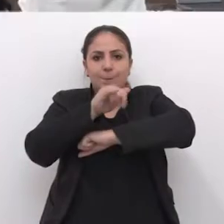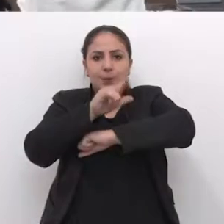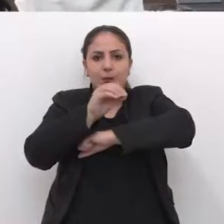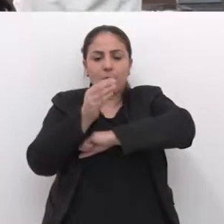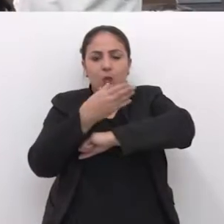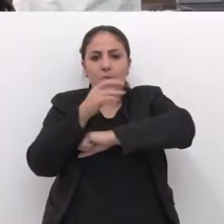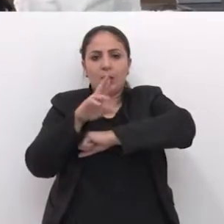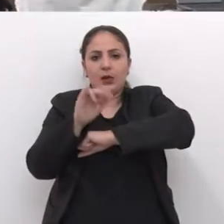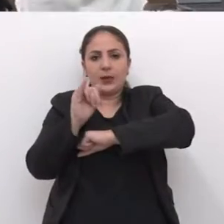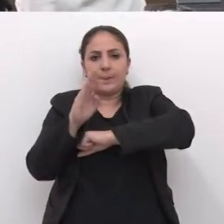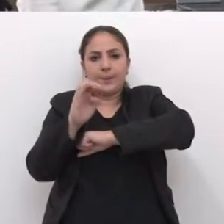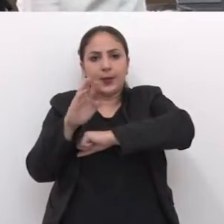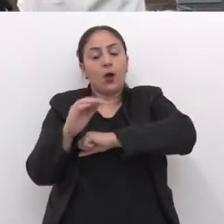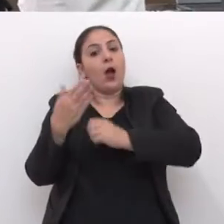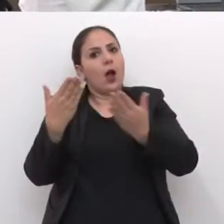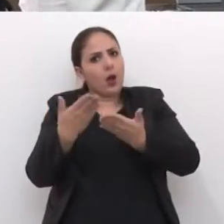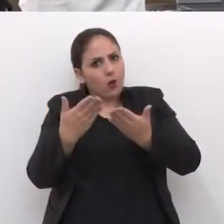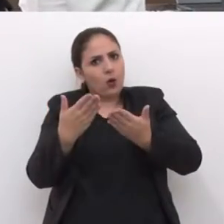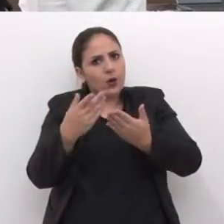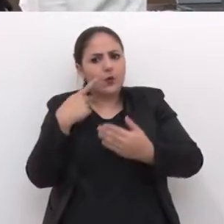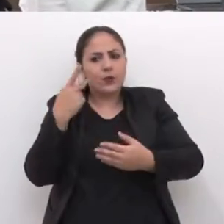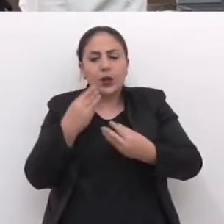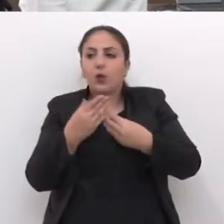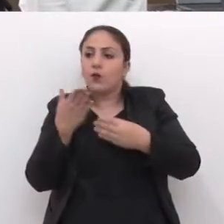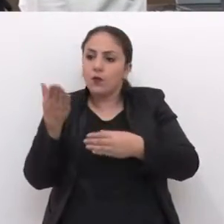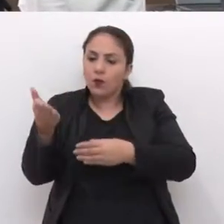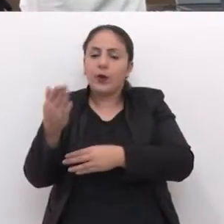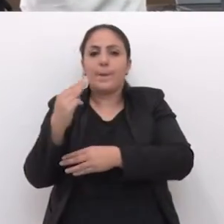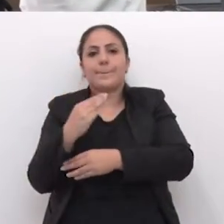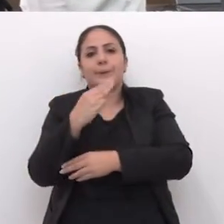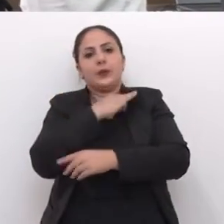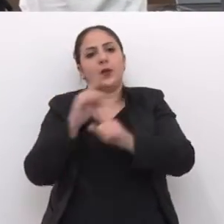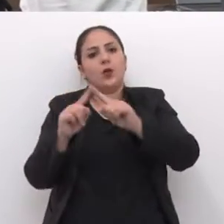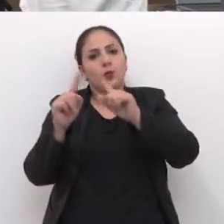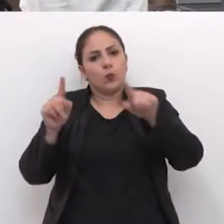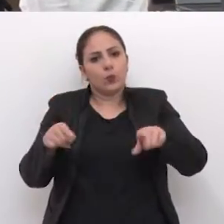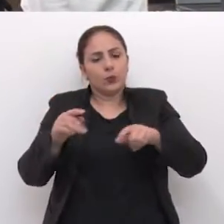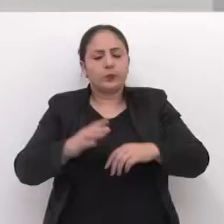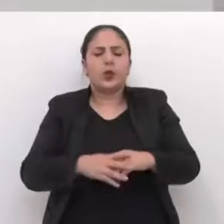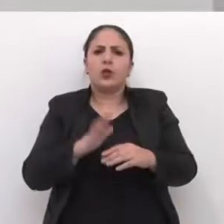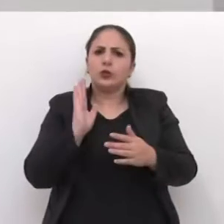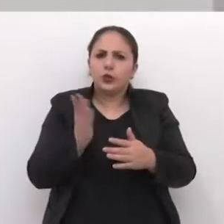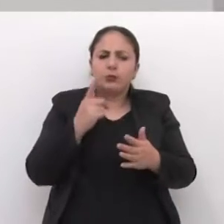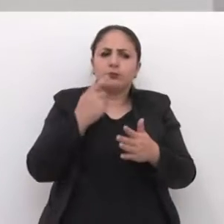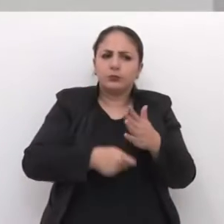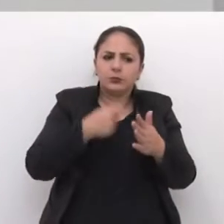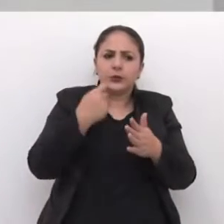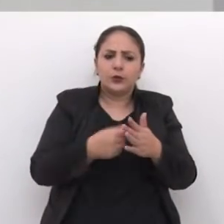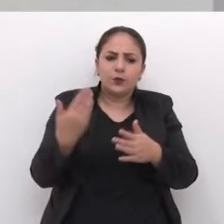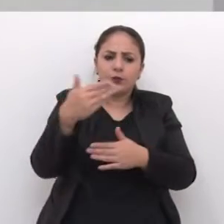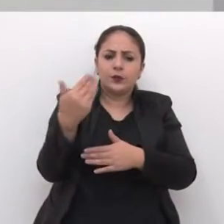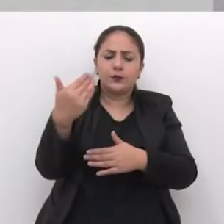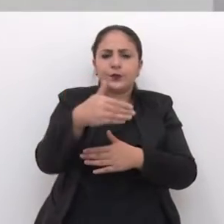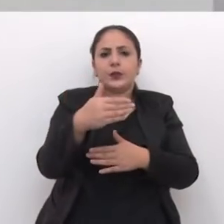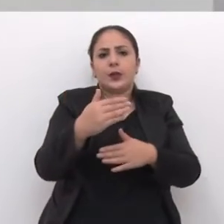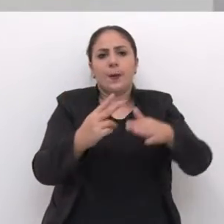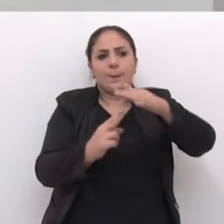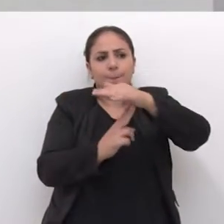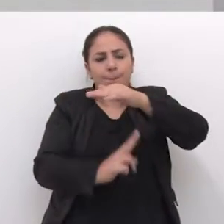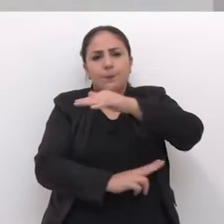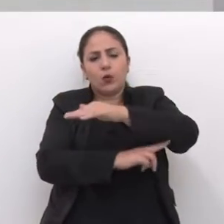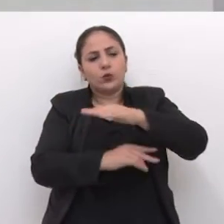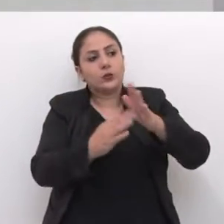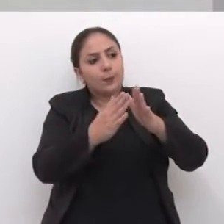Ribeiro. Agora, o parlamentar levou a demanda ao Ministério Público. Na verdade, eu já bati tanto na ponte